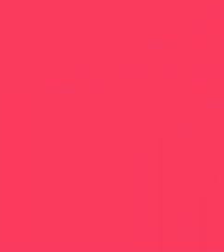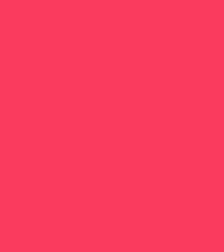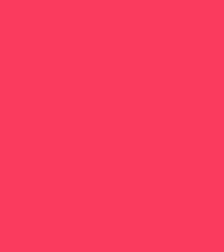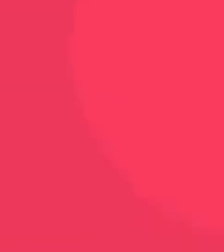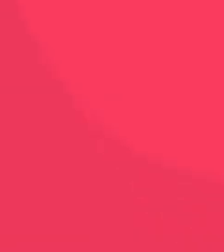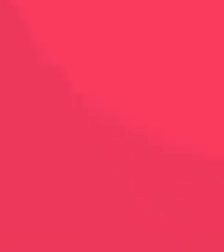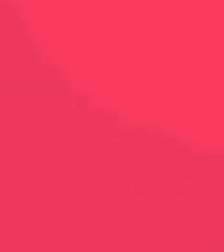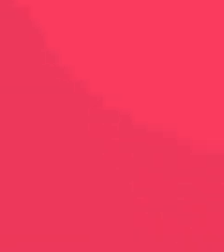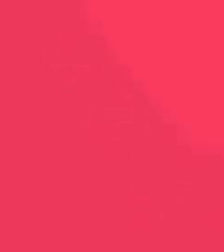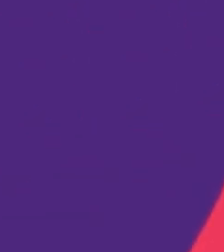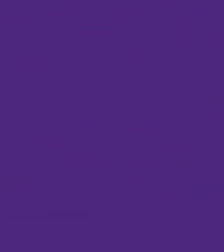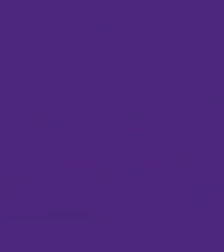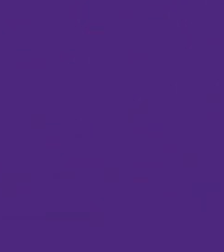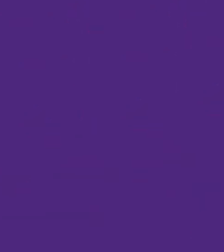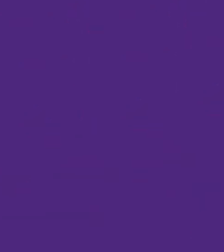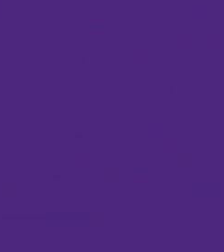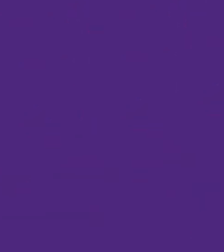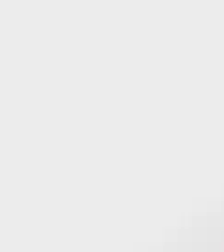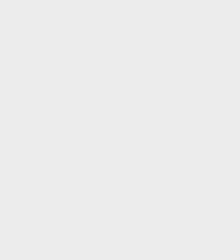próximo.